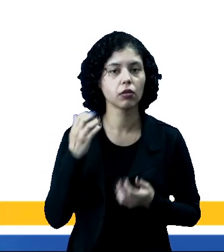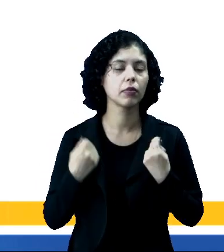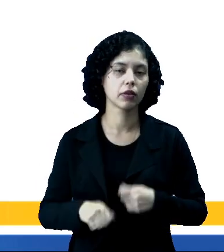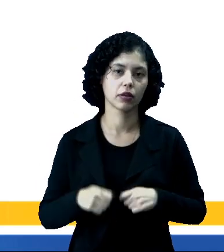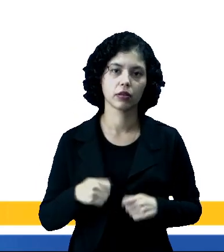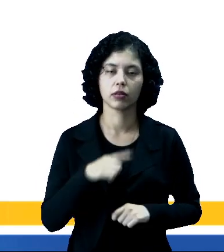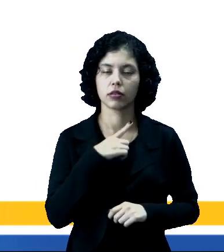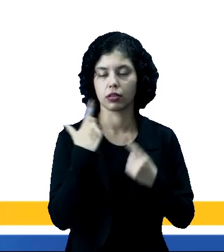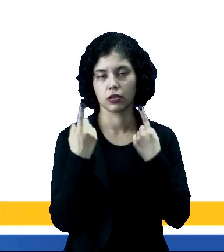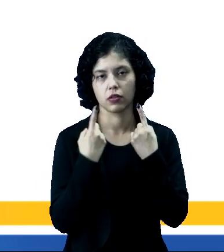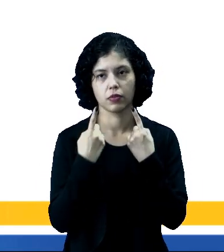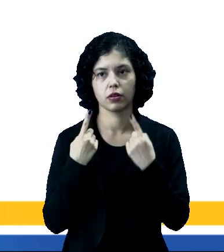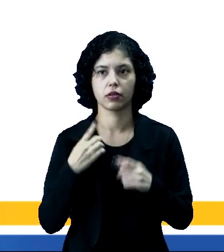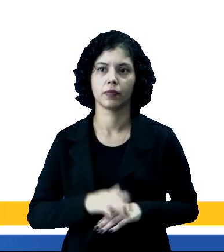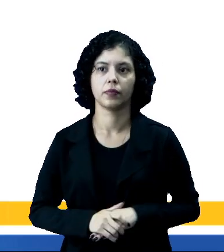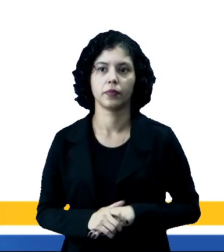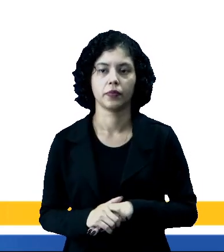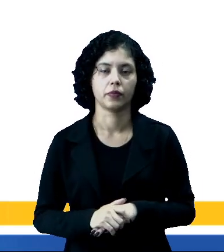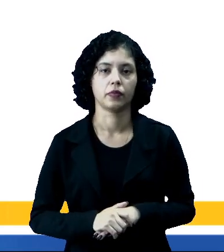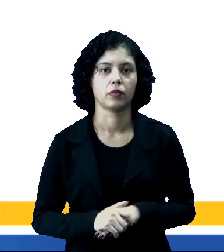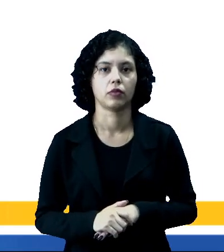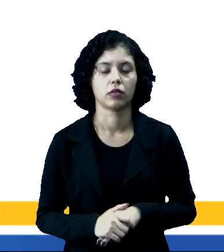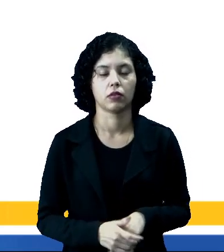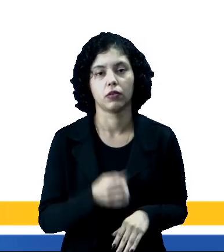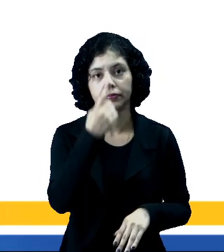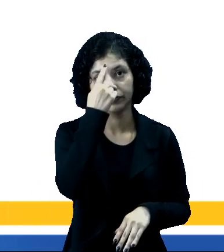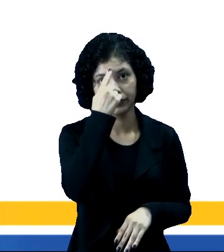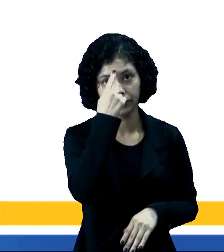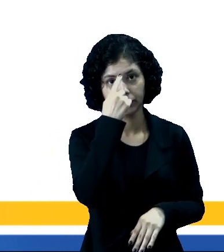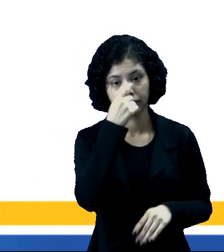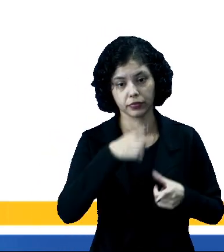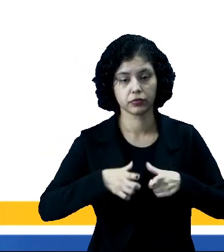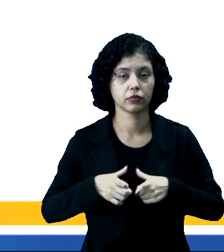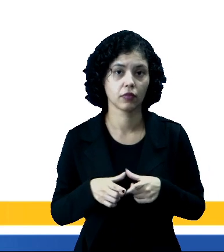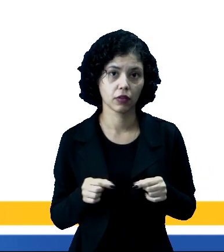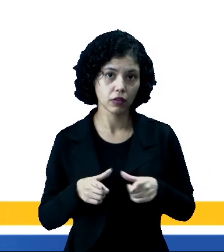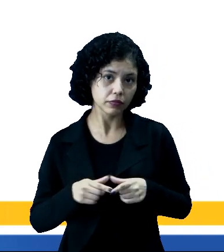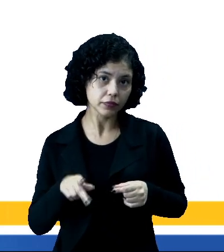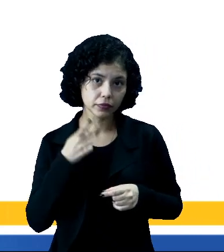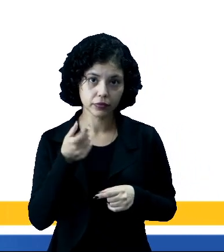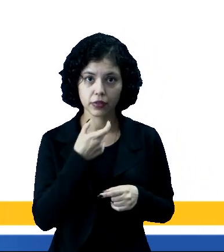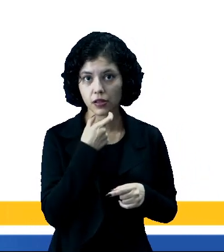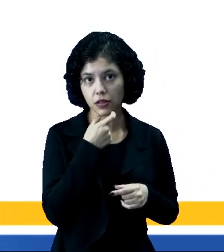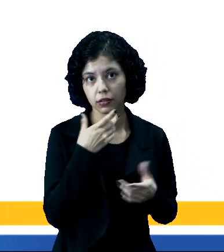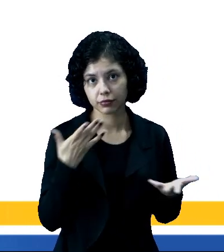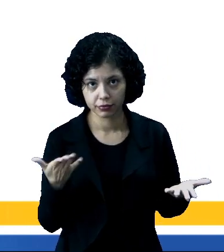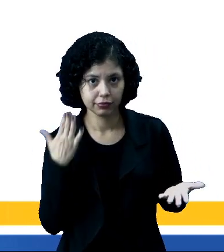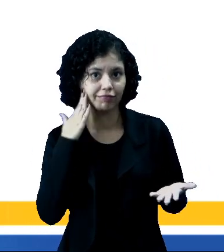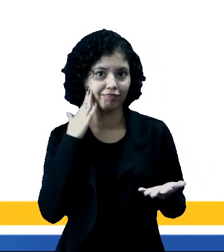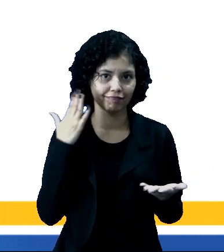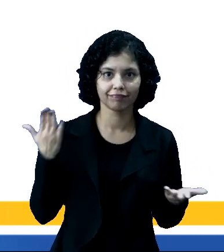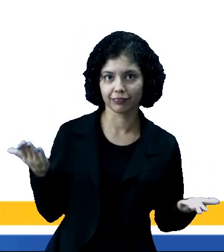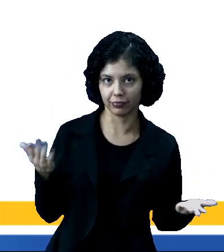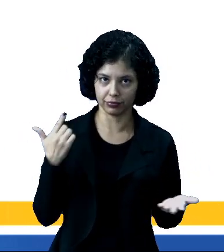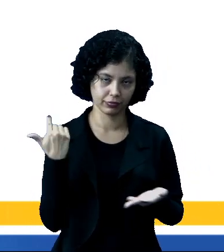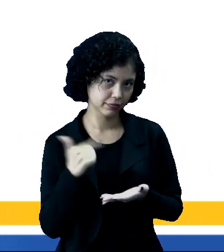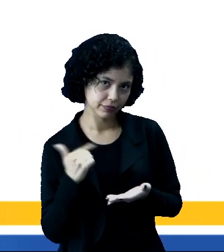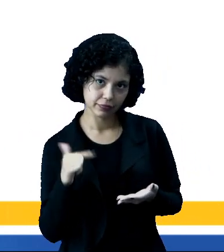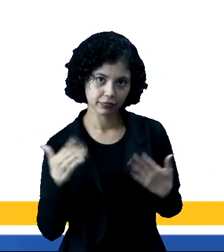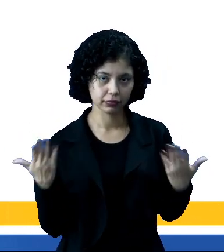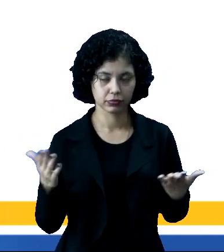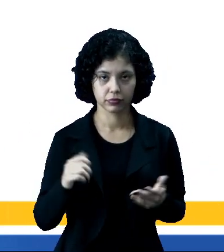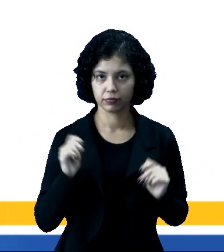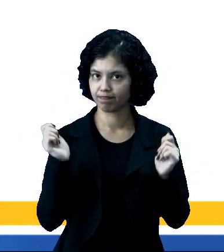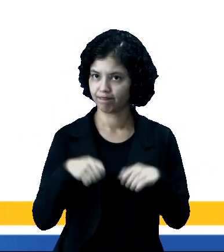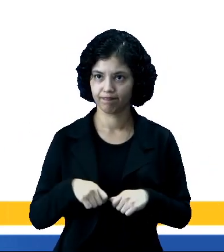que haja comunicação, né? Porque imagina que se eu sou japonês e o cara está me falando inglês, será que eu estou entendendo? Não, né?